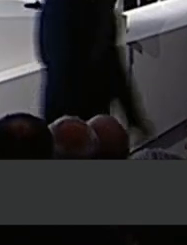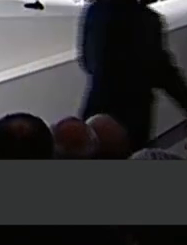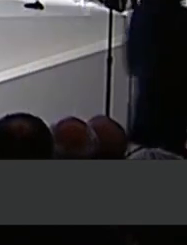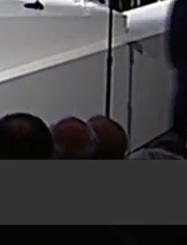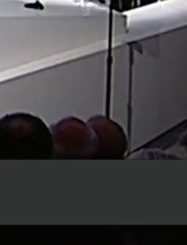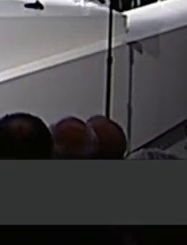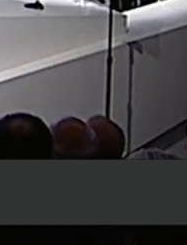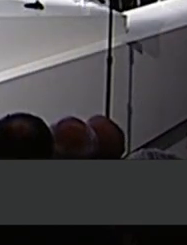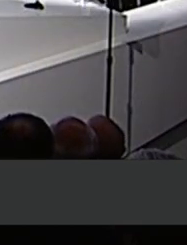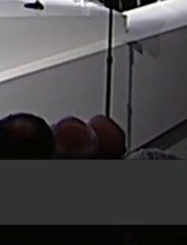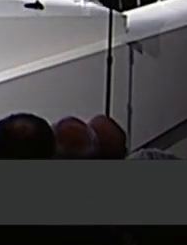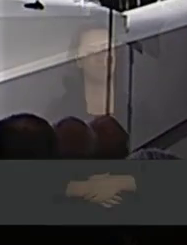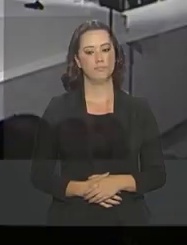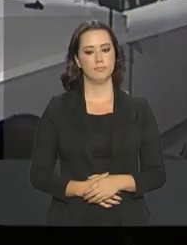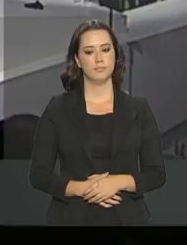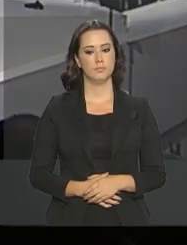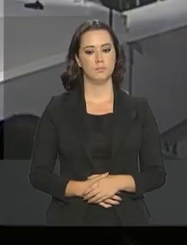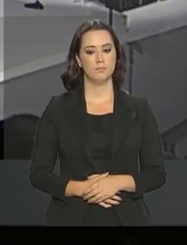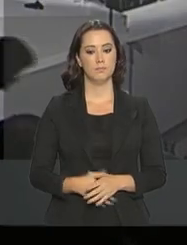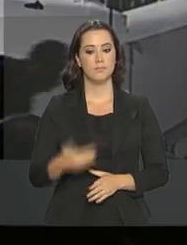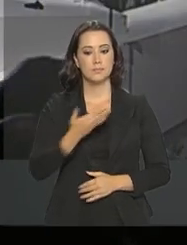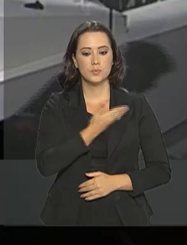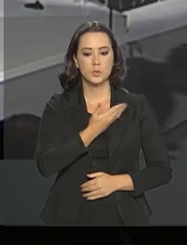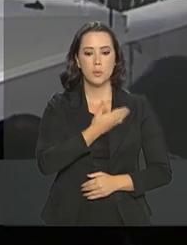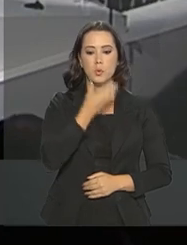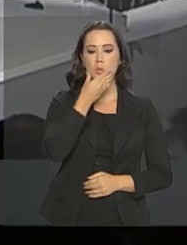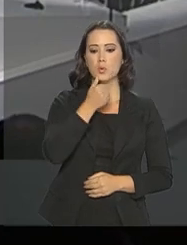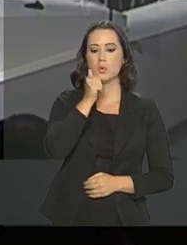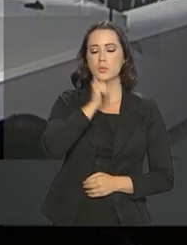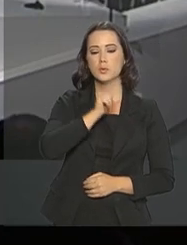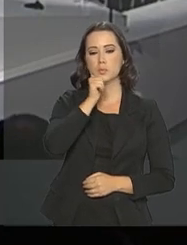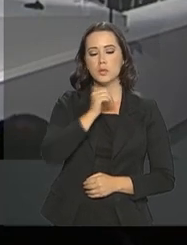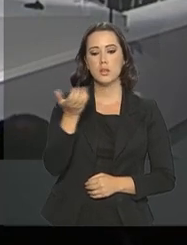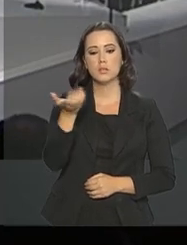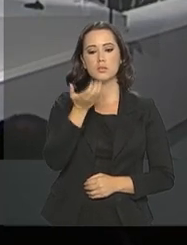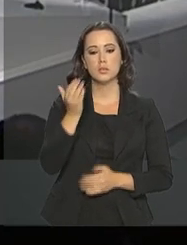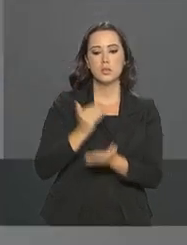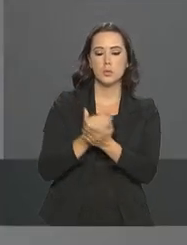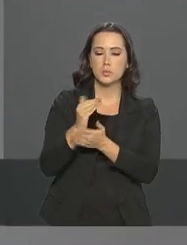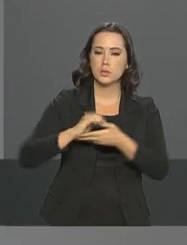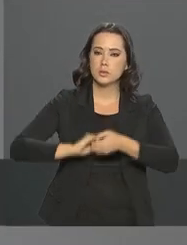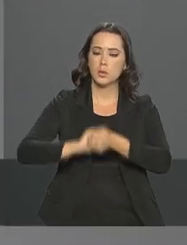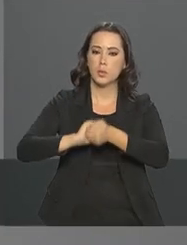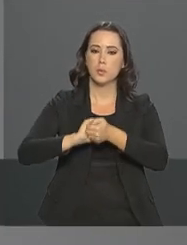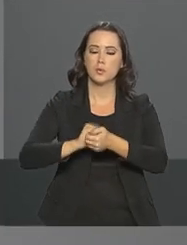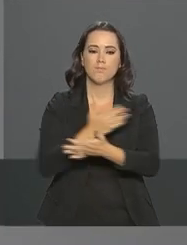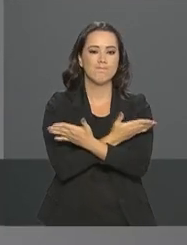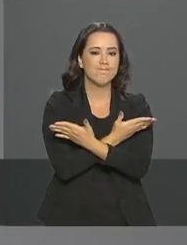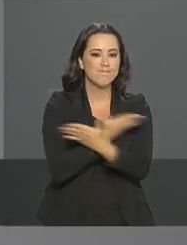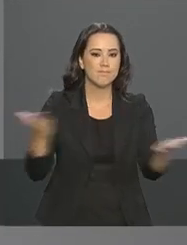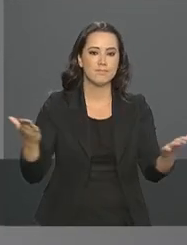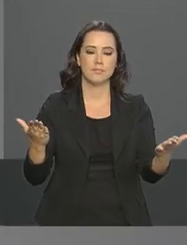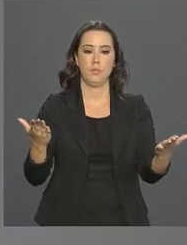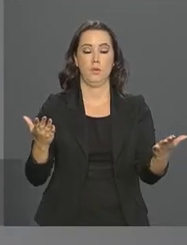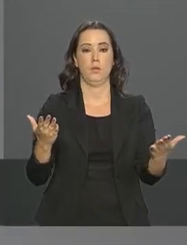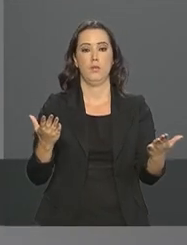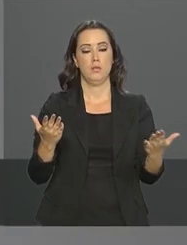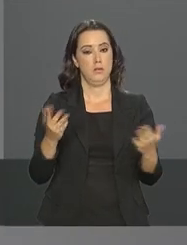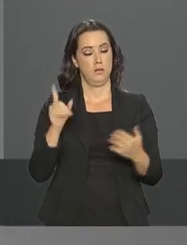meus amigos minhas amigas eu quero eu quero começar cumprimentando a todos não é